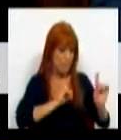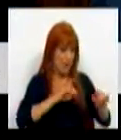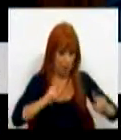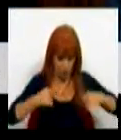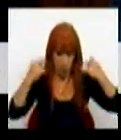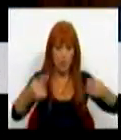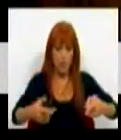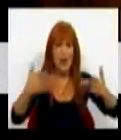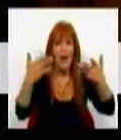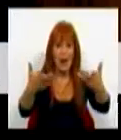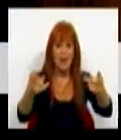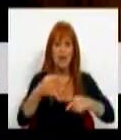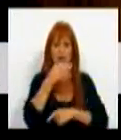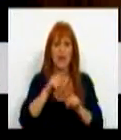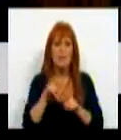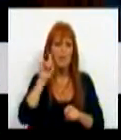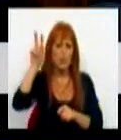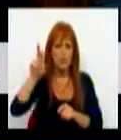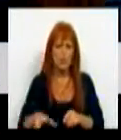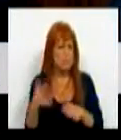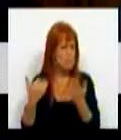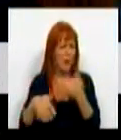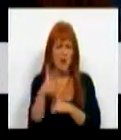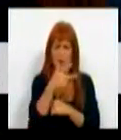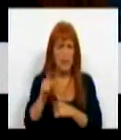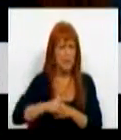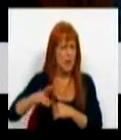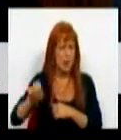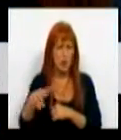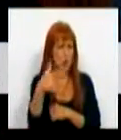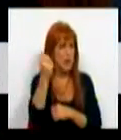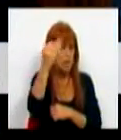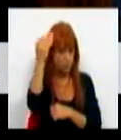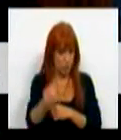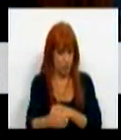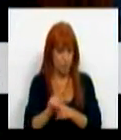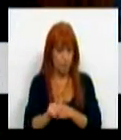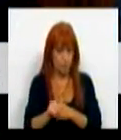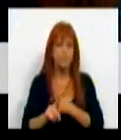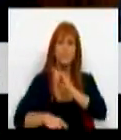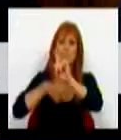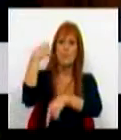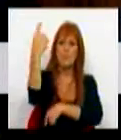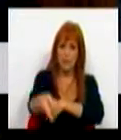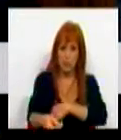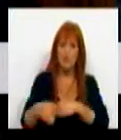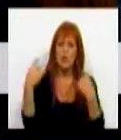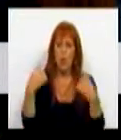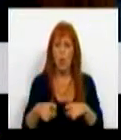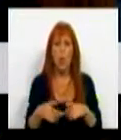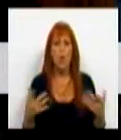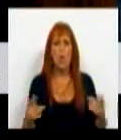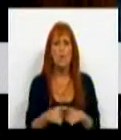março. E aí estamos a falar de desimparidade de cerca de mais 100 milhões de euros, ou 15%. Depois houve